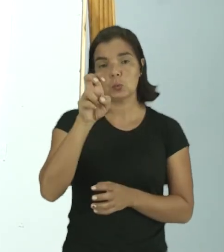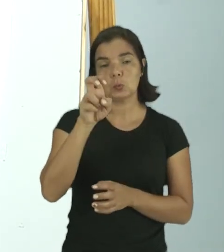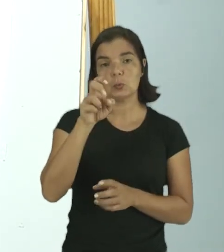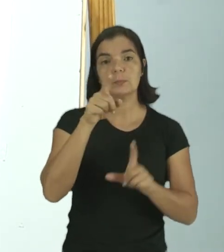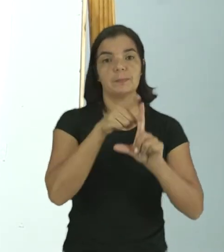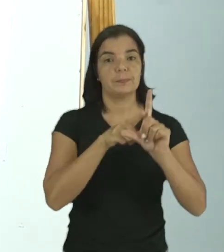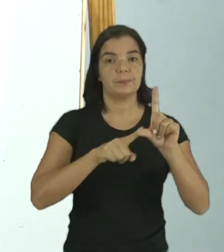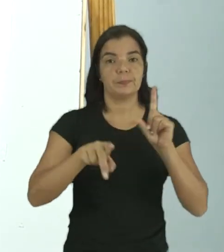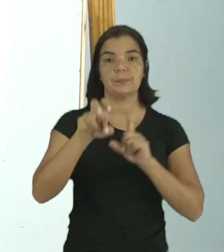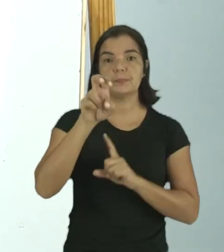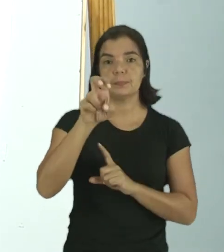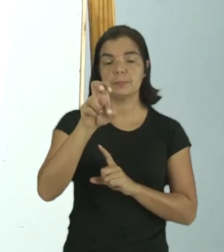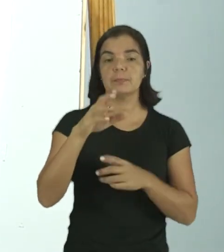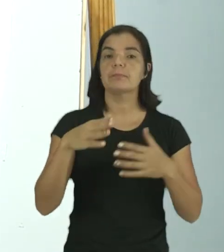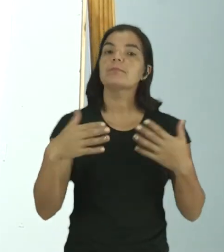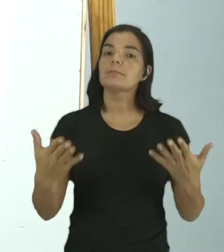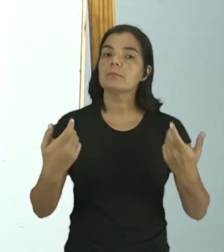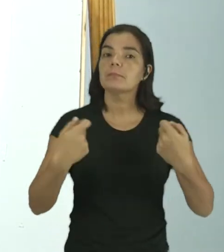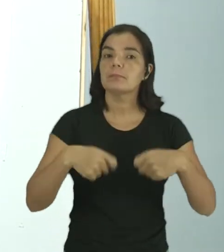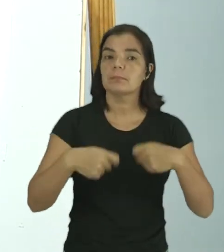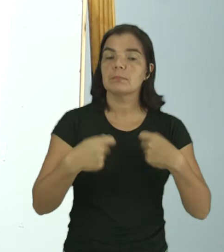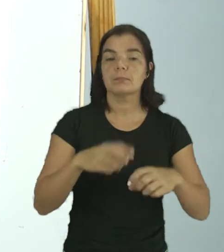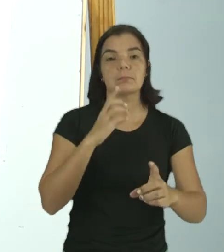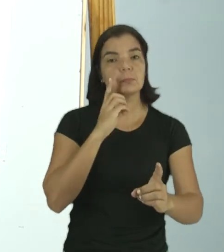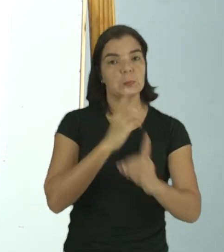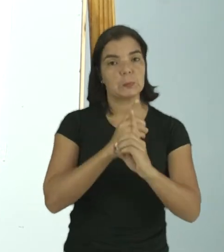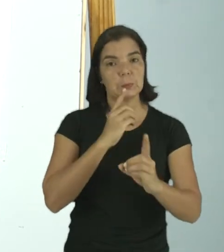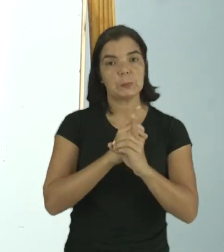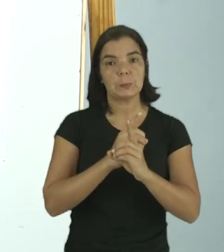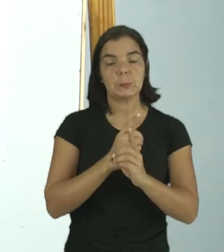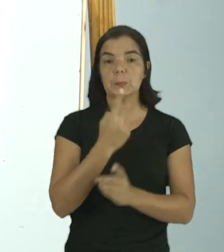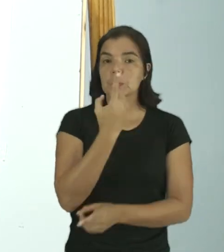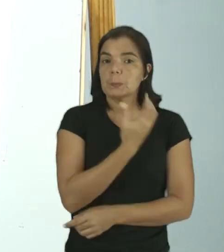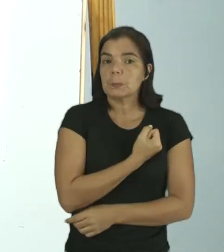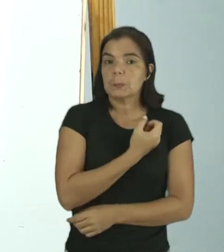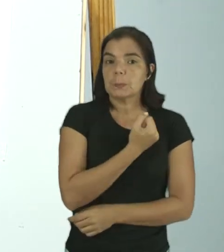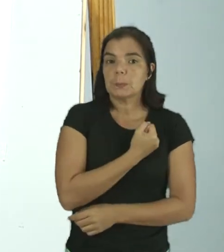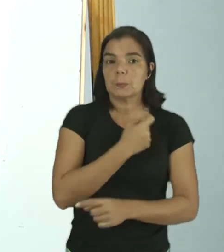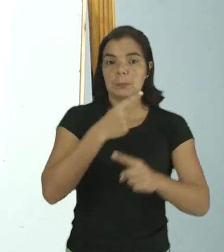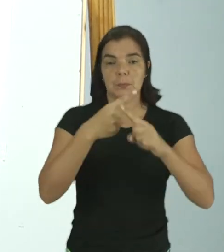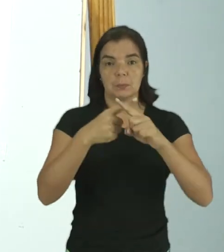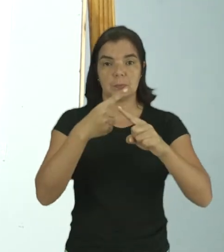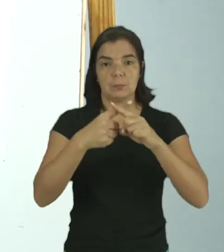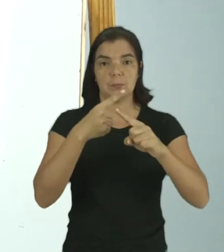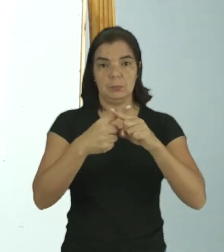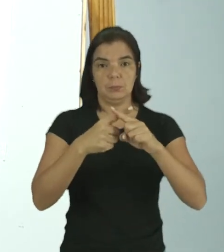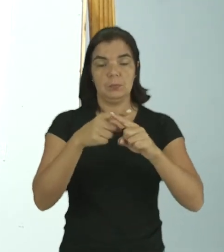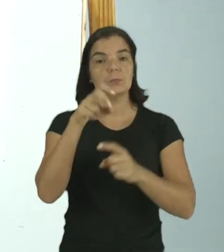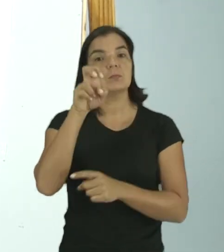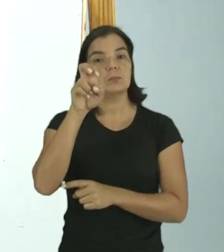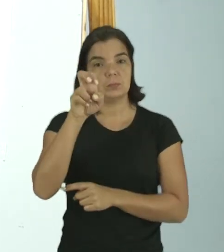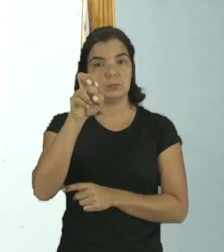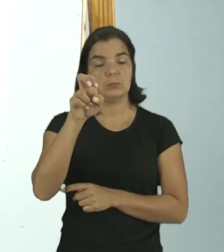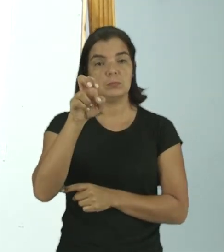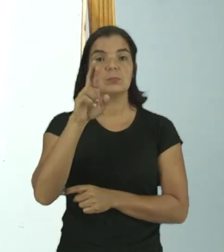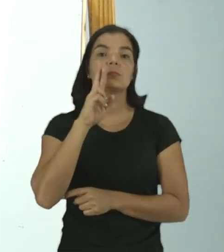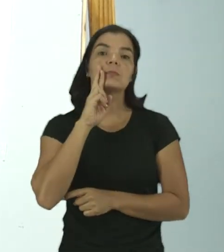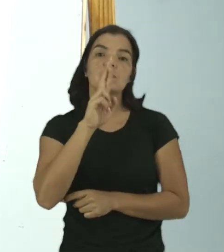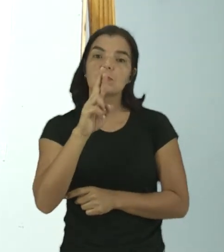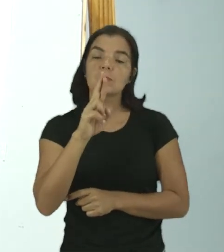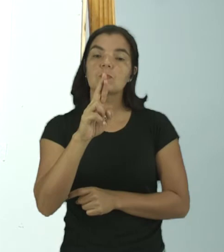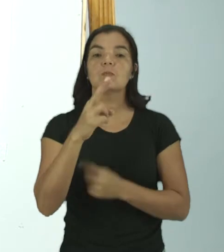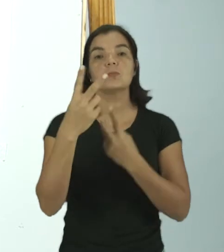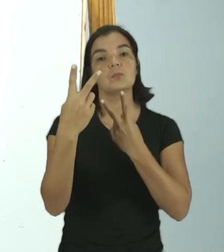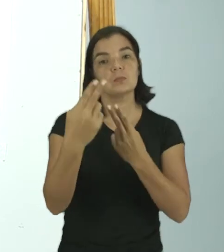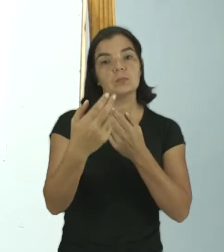dividir por 5 Então eu preciso encontrar é um número que multiplicado por cinco vai